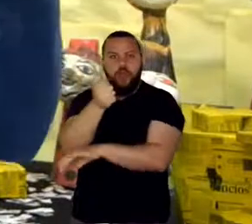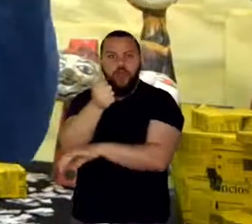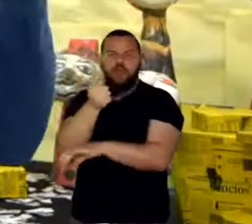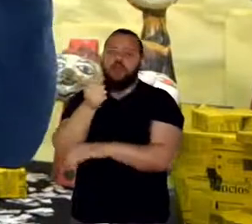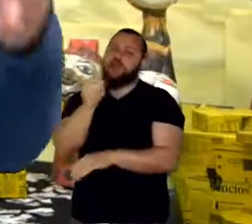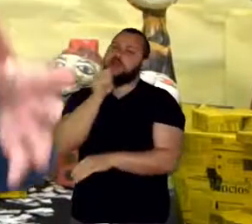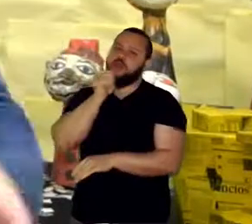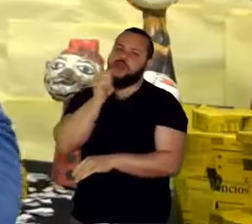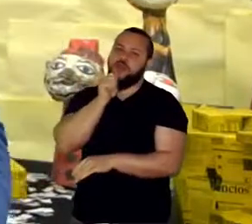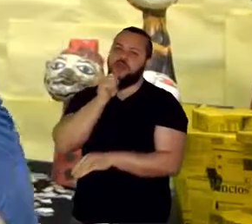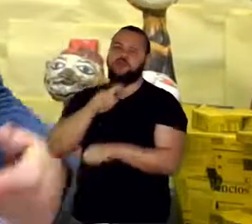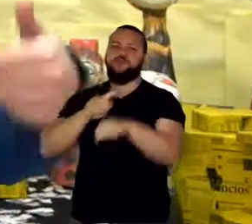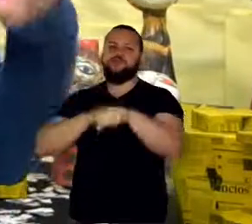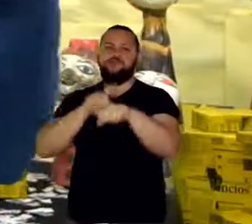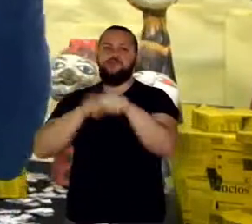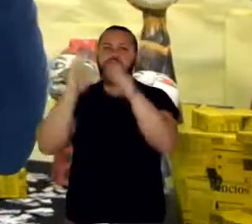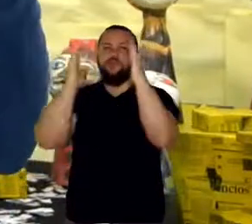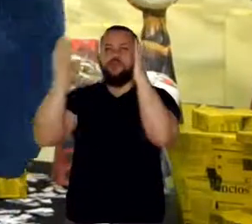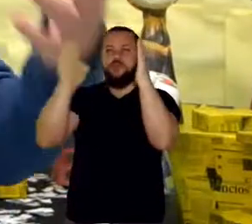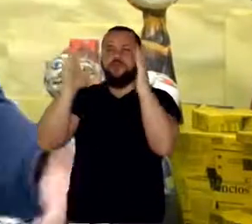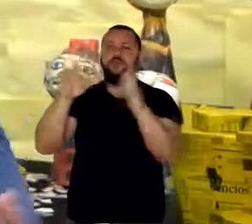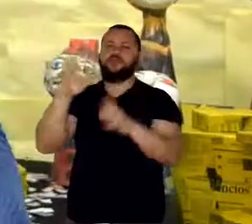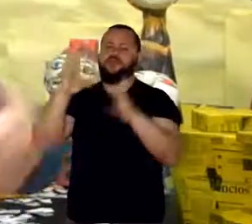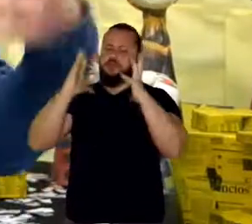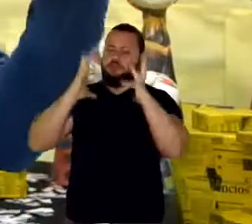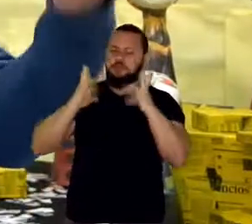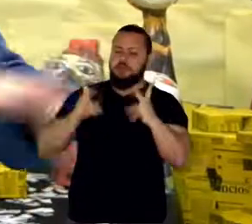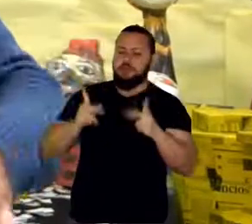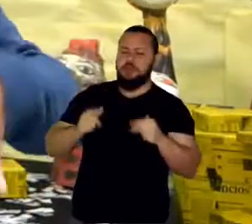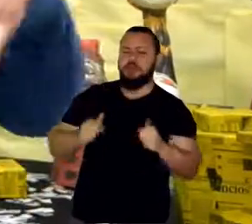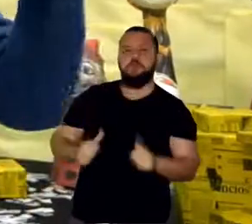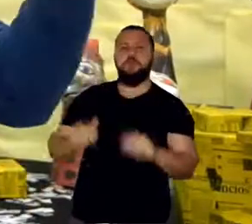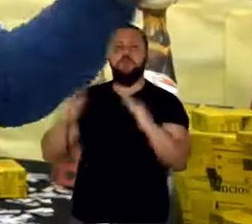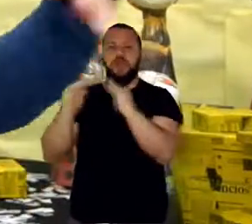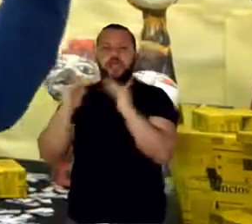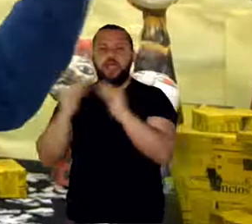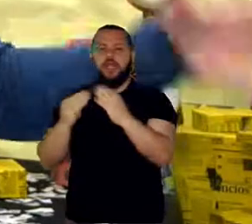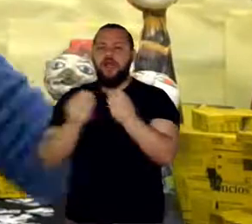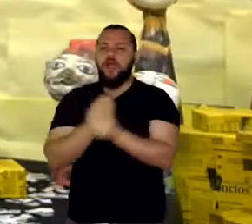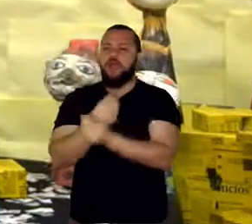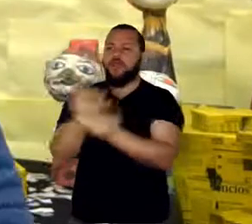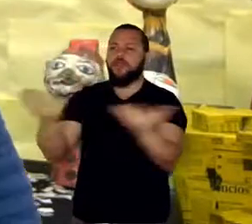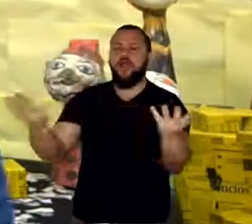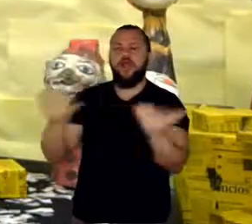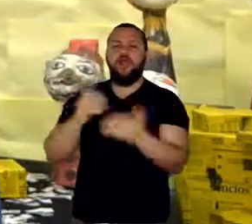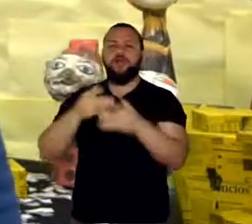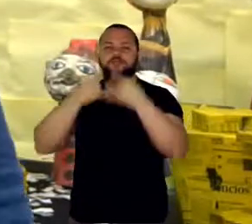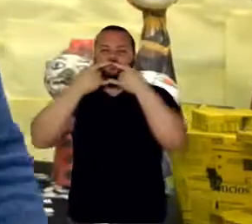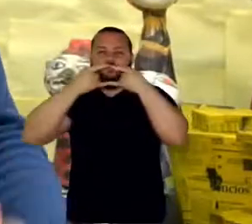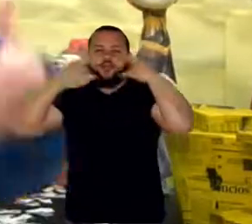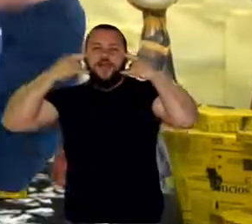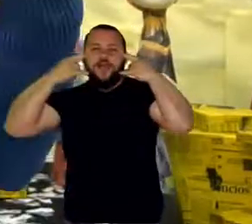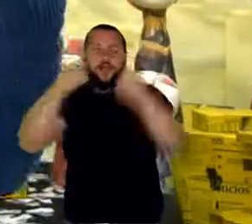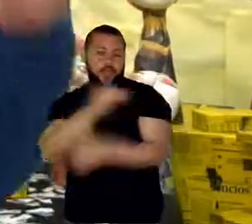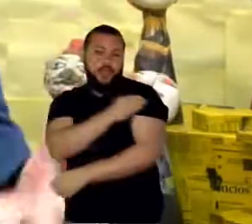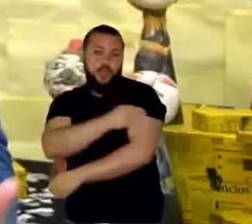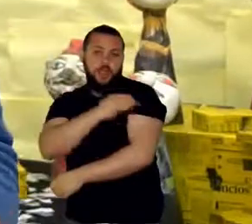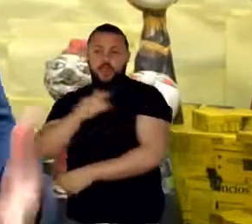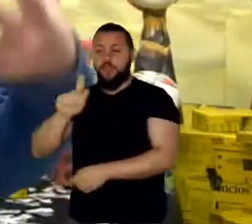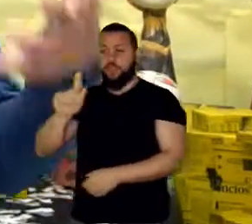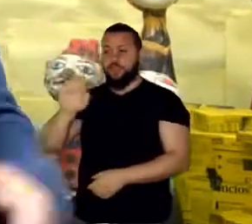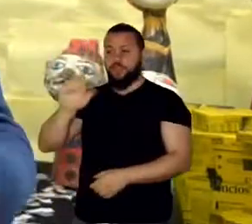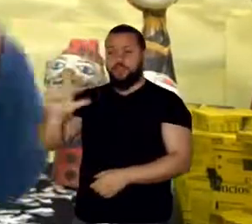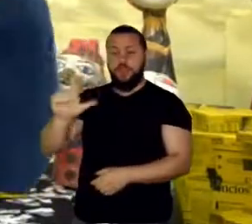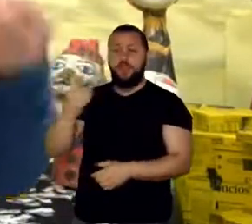Então, a gente fez a sanitização da casa, a gente distribuiu as máscaras, álcool gel, tem álcool gel e álcool líquido pela casa toda, para que a gente